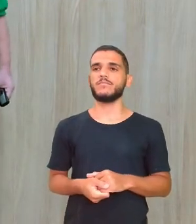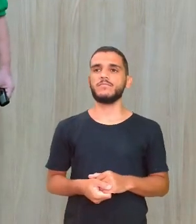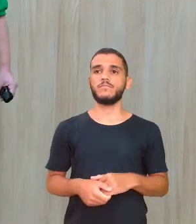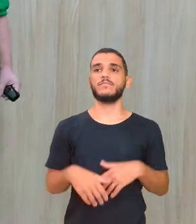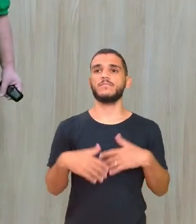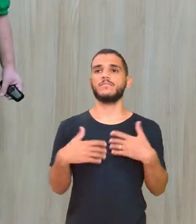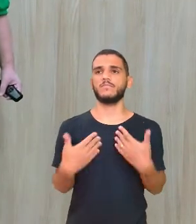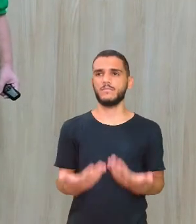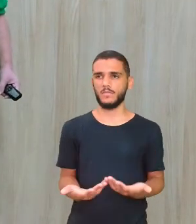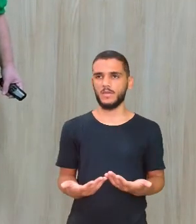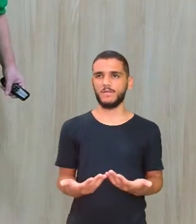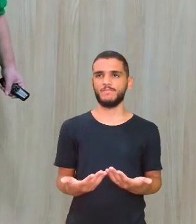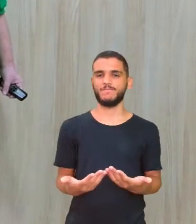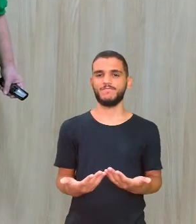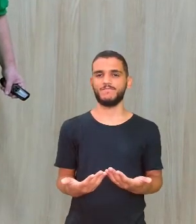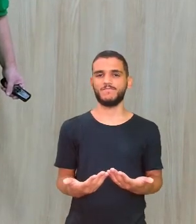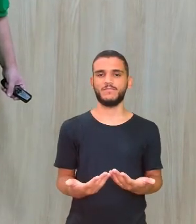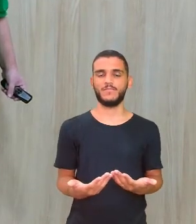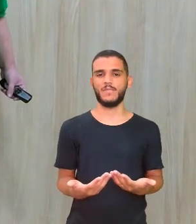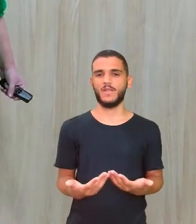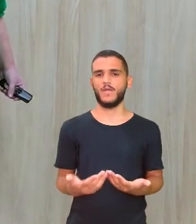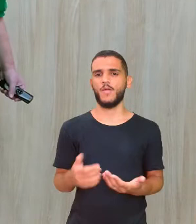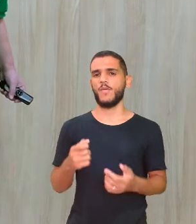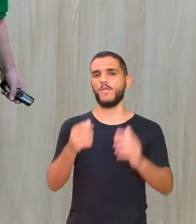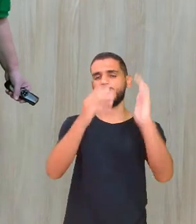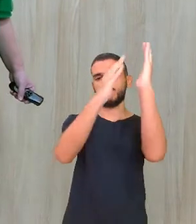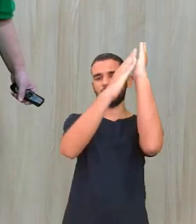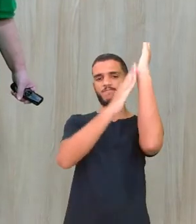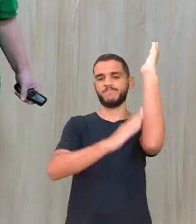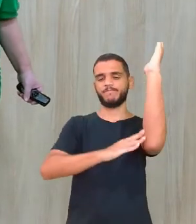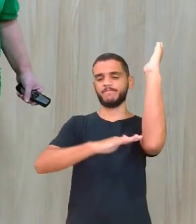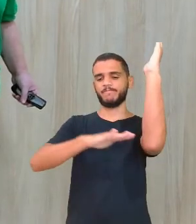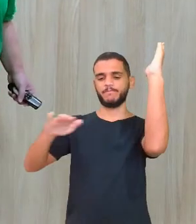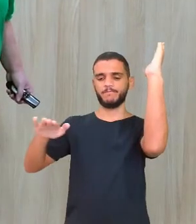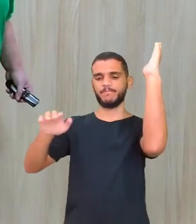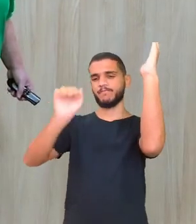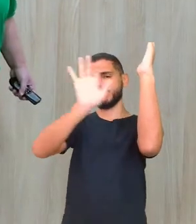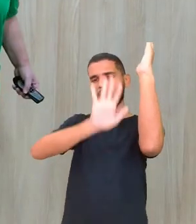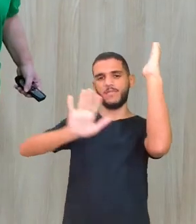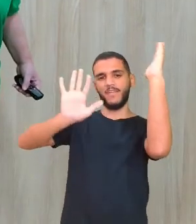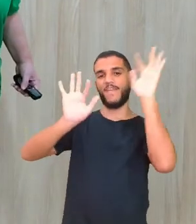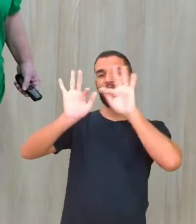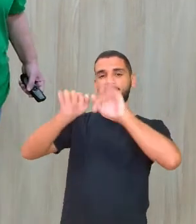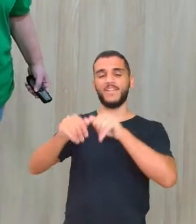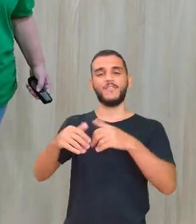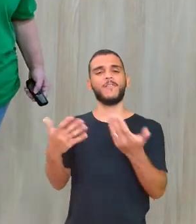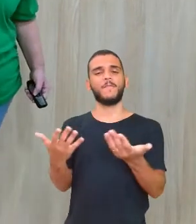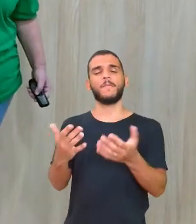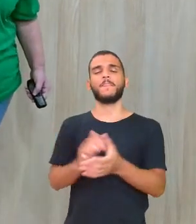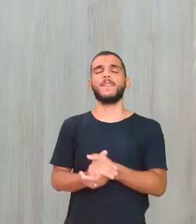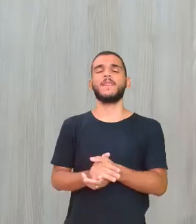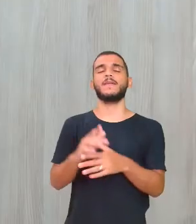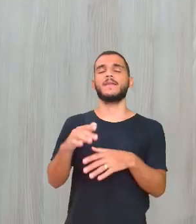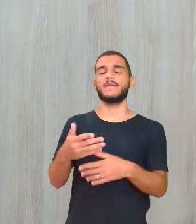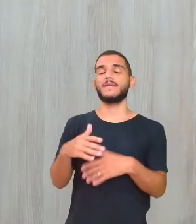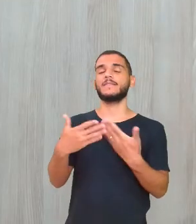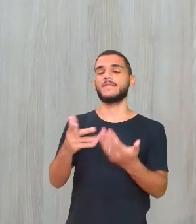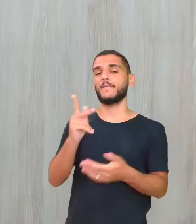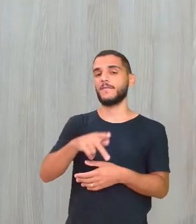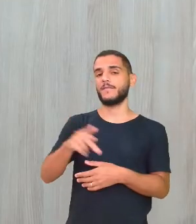Eita, ali encerrou. E aí, Marta, tem alguma questão, tem alguma observação? Não, tá tranquilo.